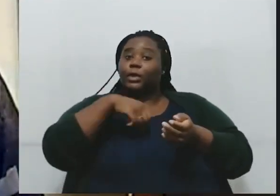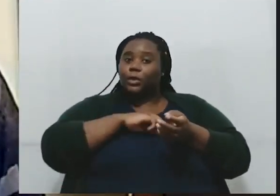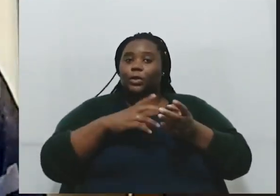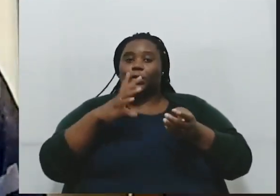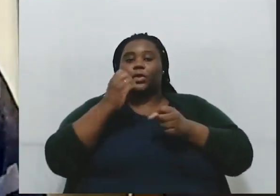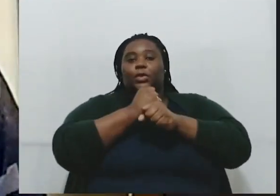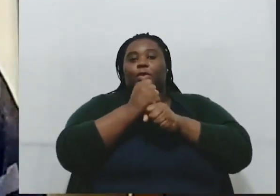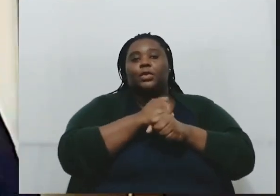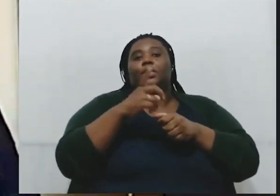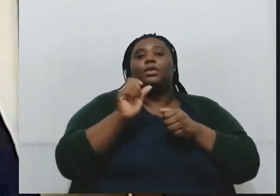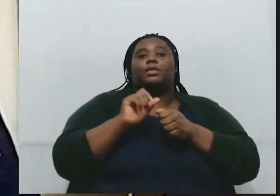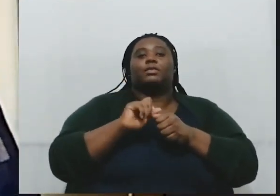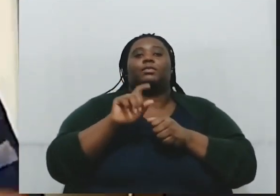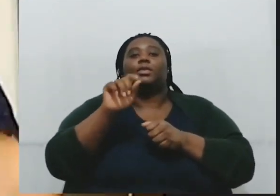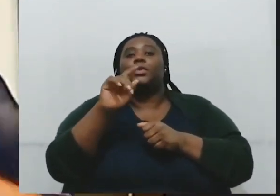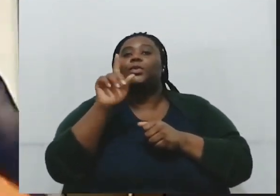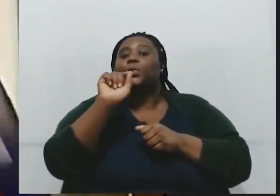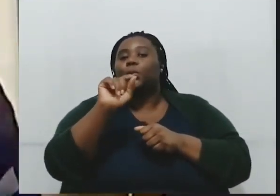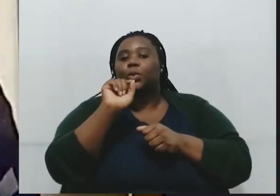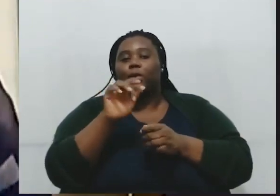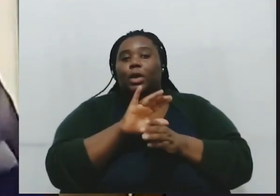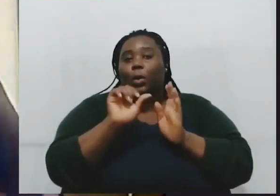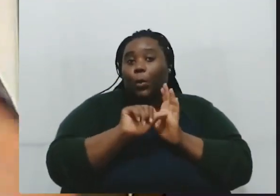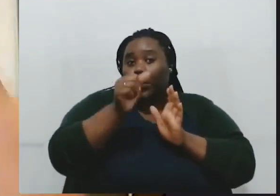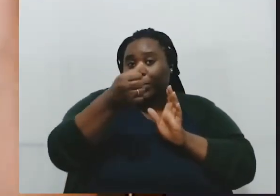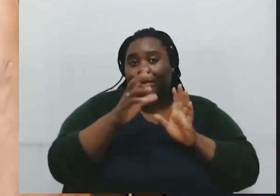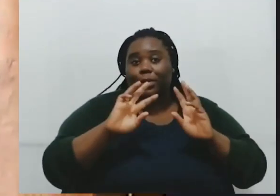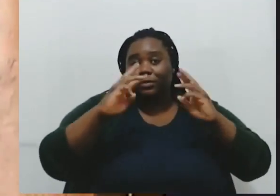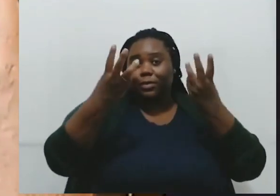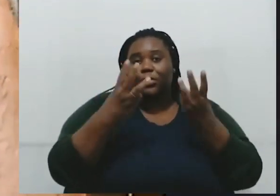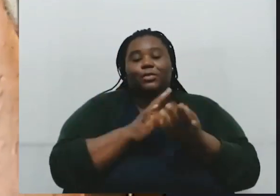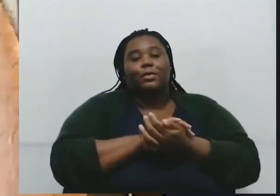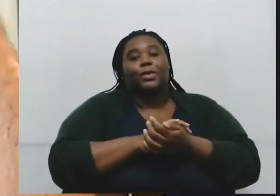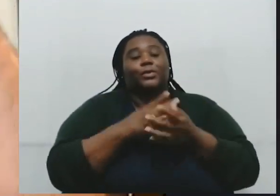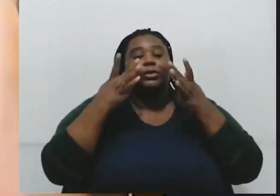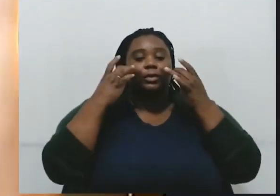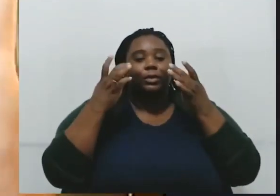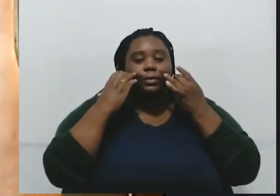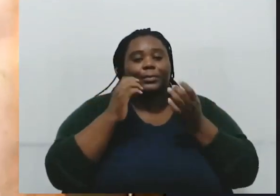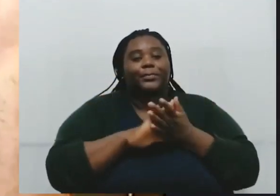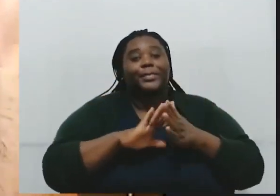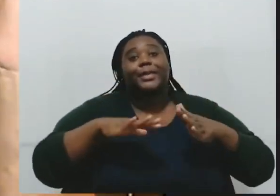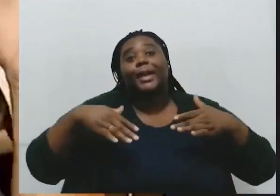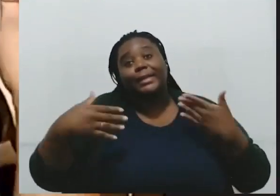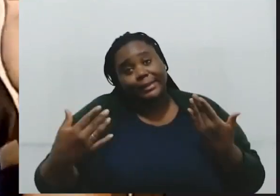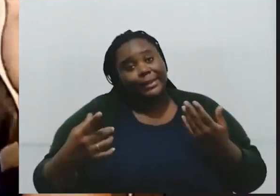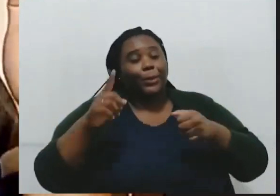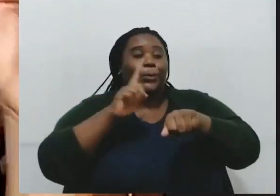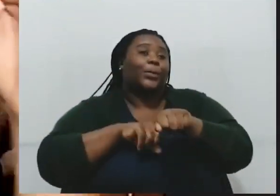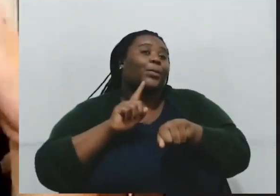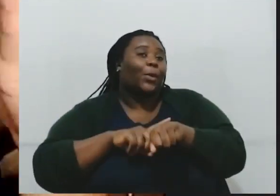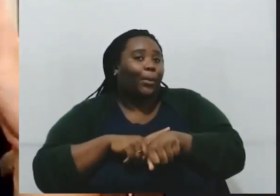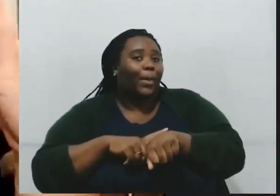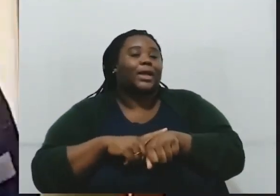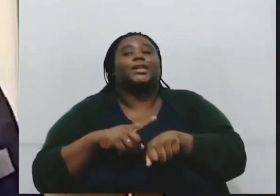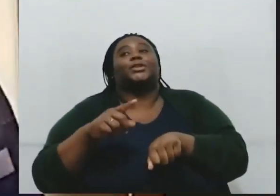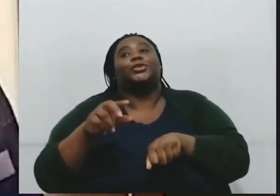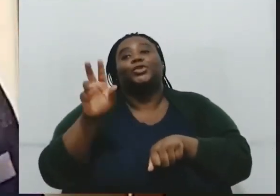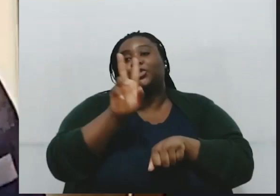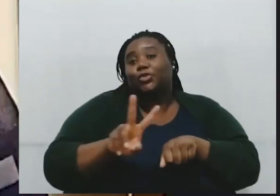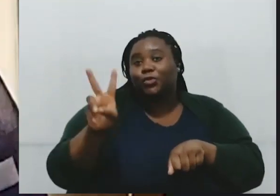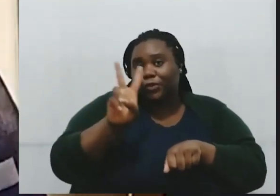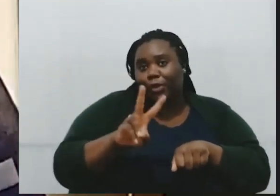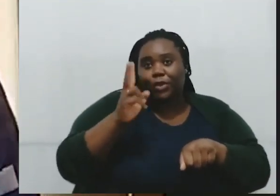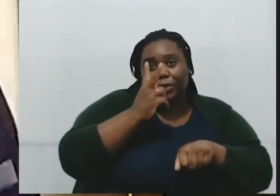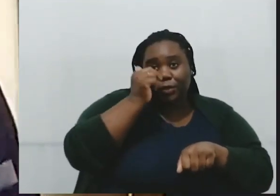época do vestibular, e eu estava muito envolvido com até o pescoço, por um lado com teatro e no outro envolvido com política.